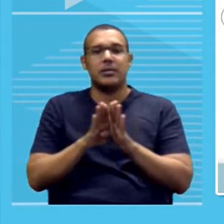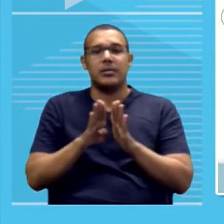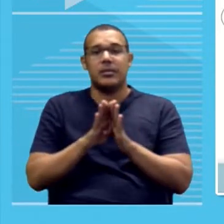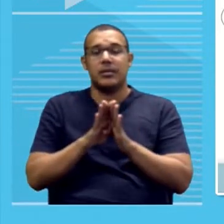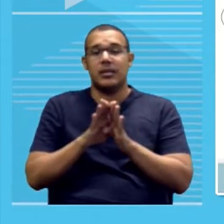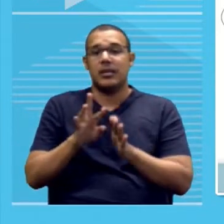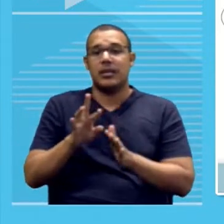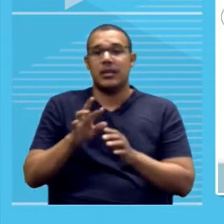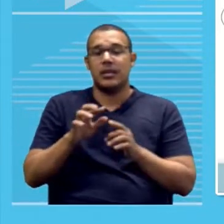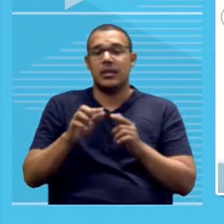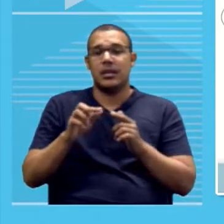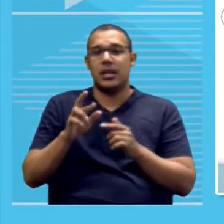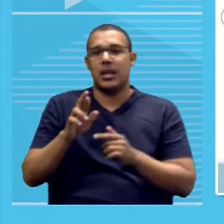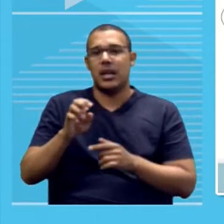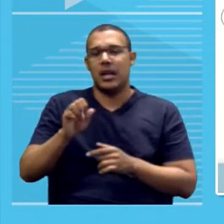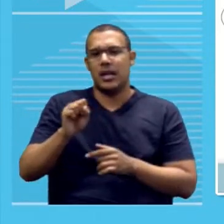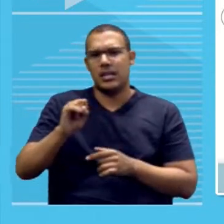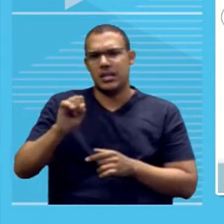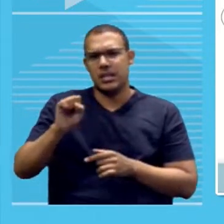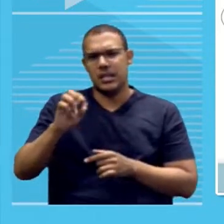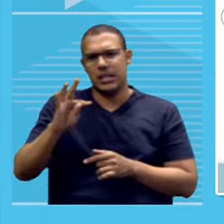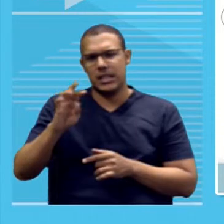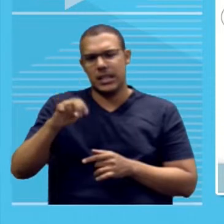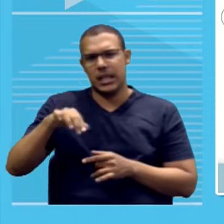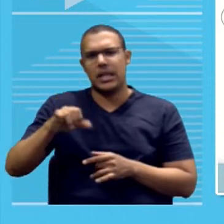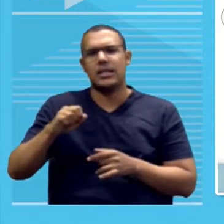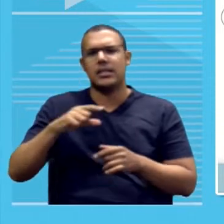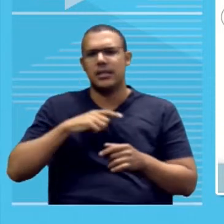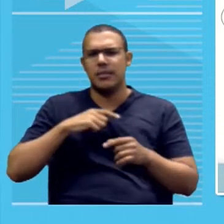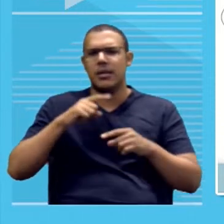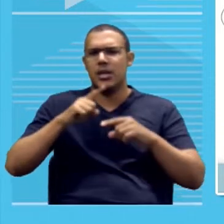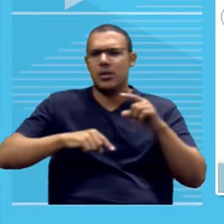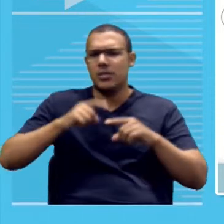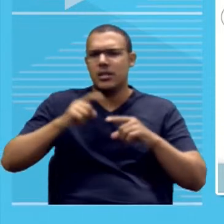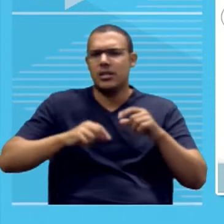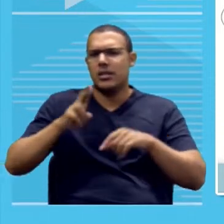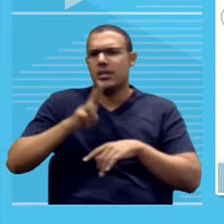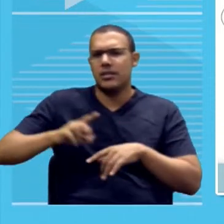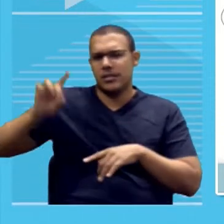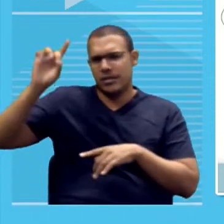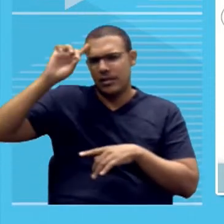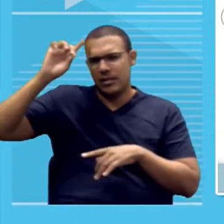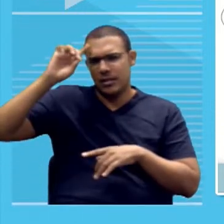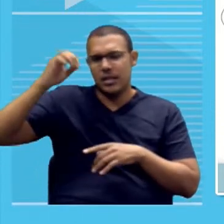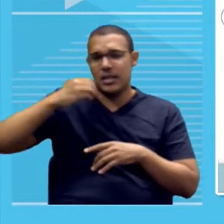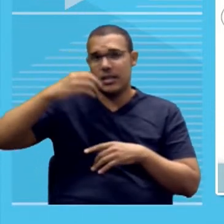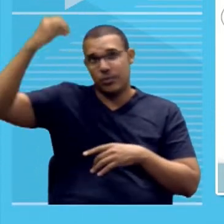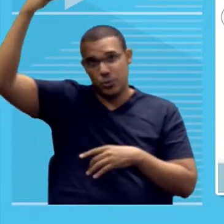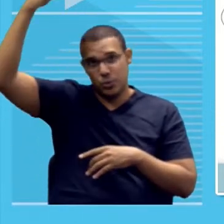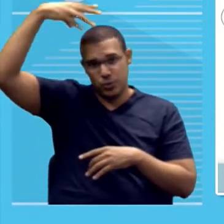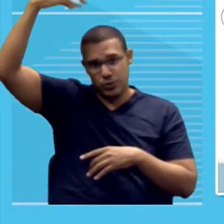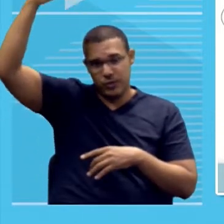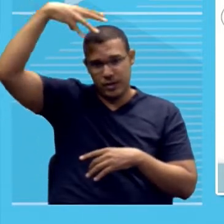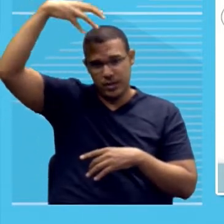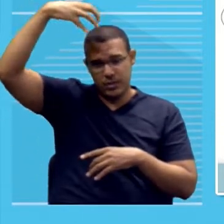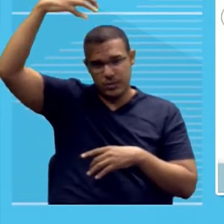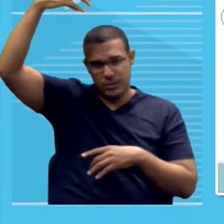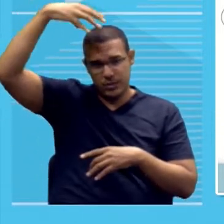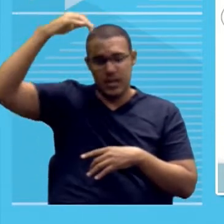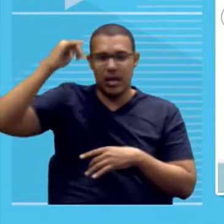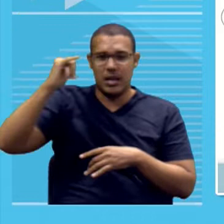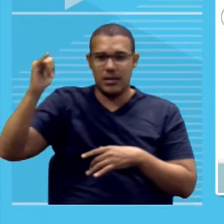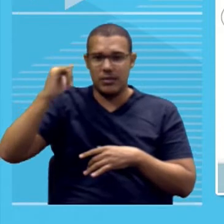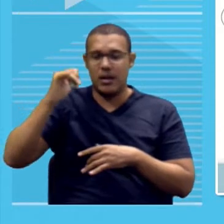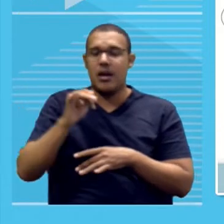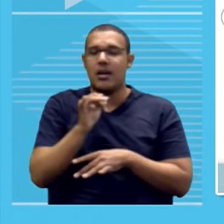resistências, eles estão presentes em aparelhos que a gente usa muito no dia a dia, tá bom? Como chuveiros elétricos, certo? O chuveiro elétrico aí é